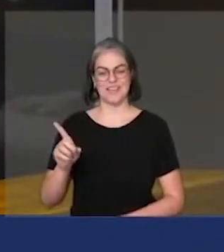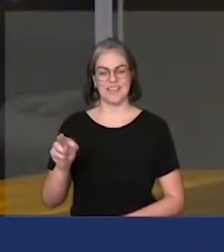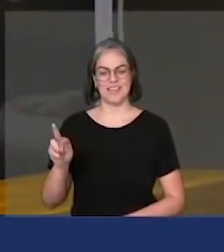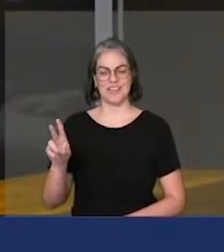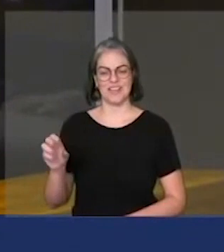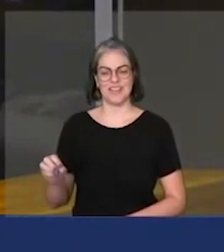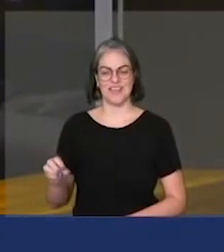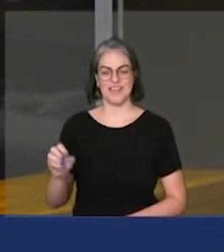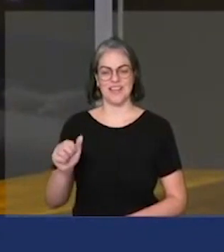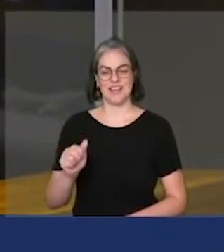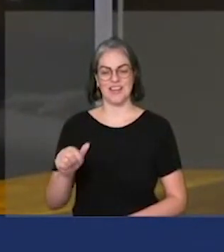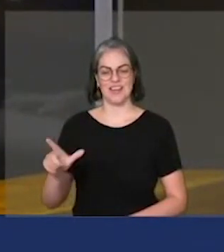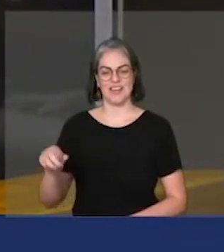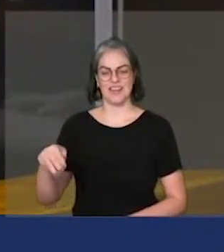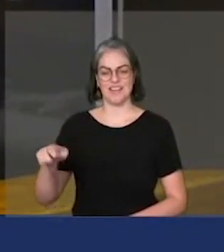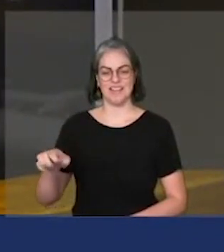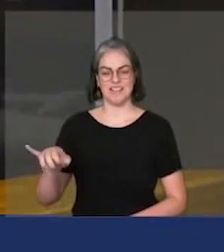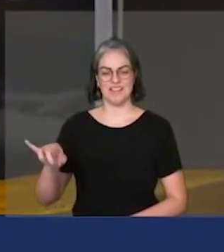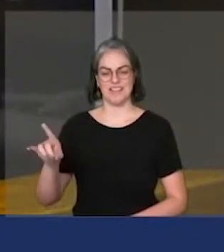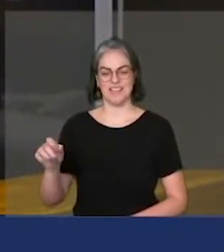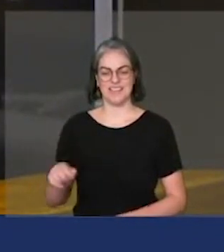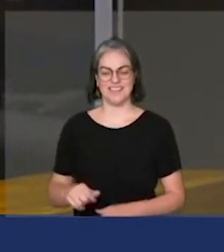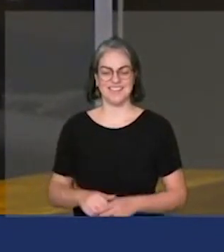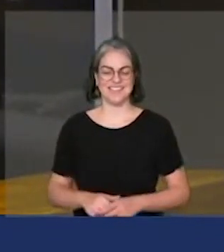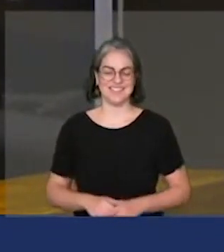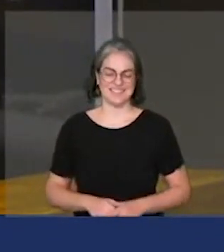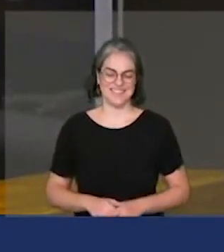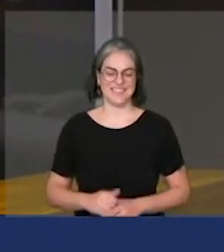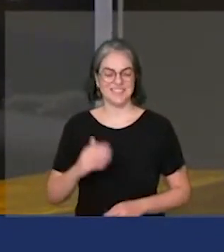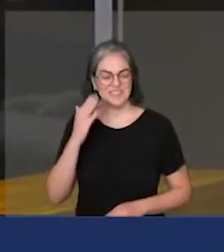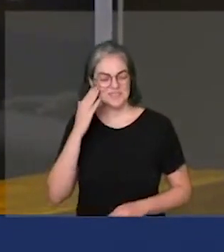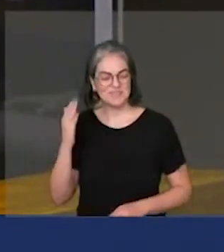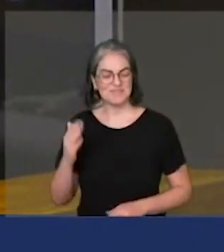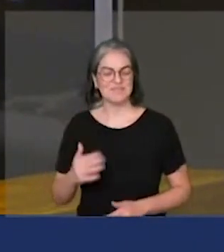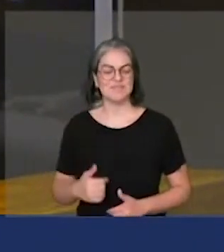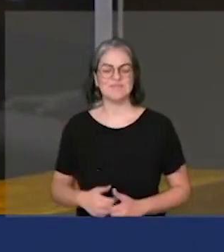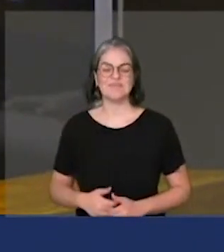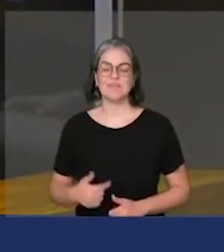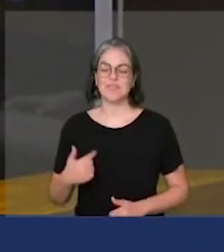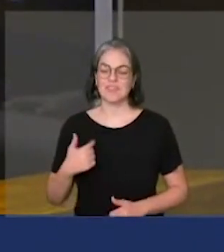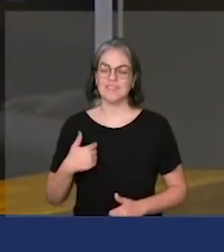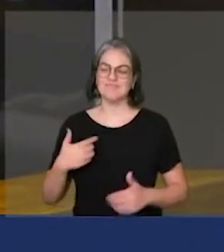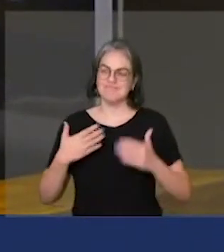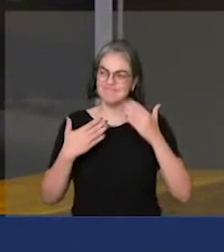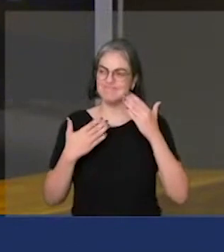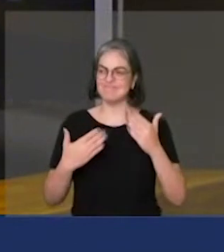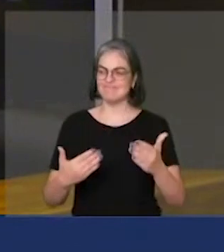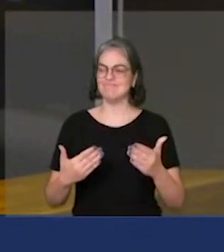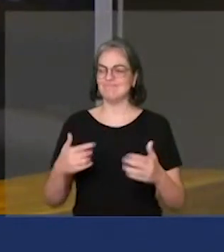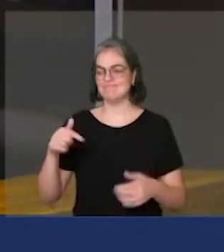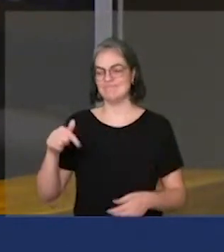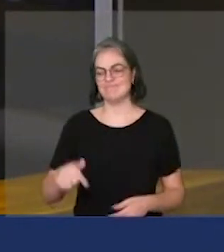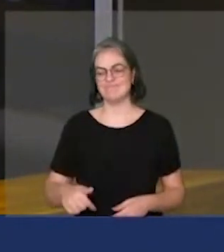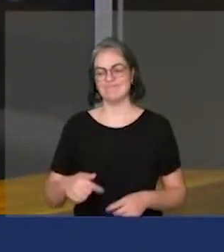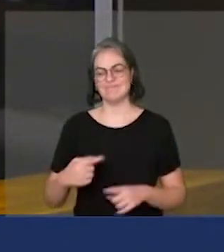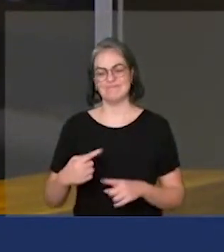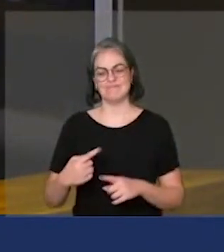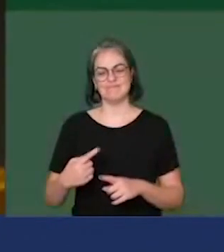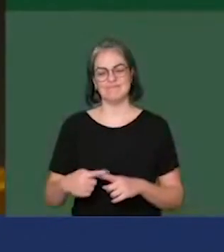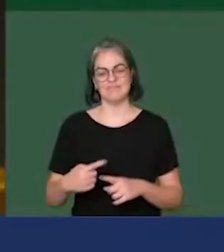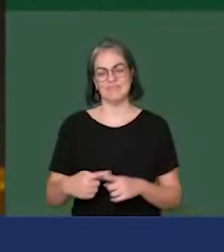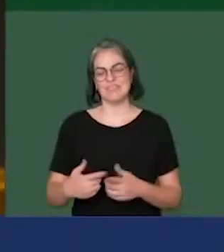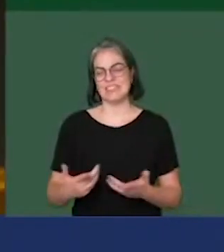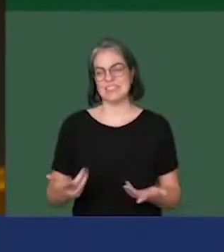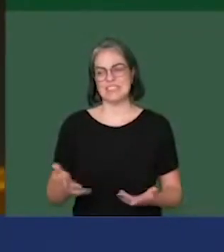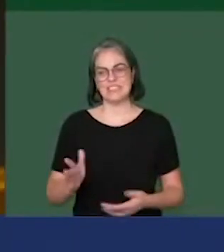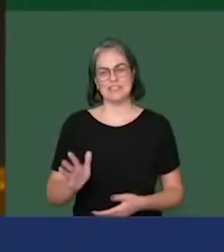fazer um agradecimento, porque chego a esta casa depois de uma longa caminhada na vida pública,